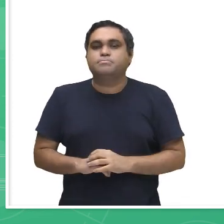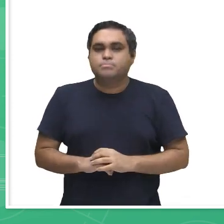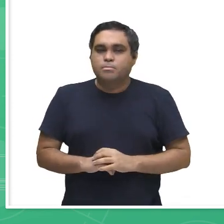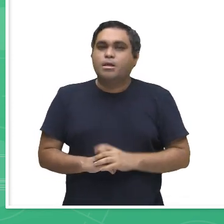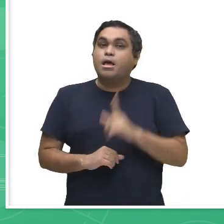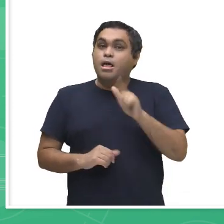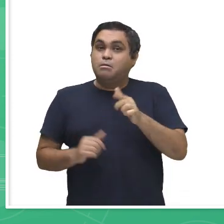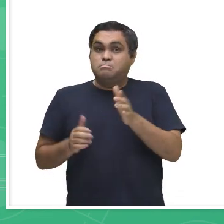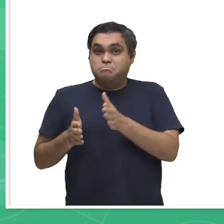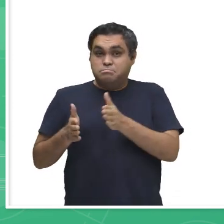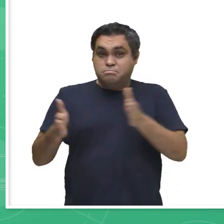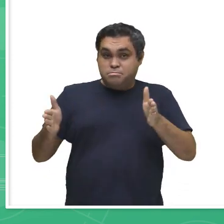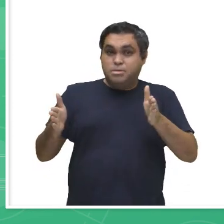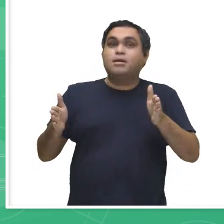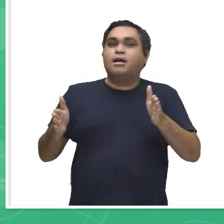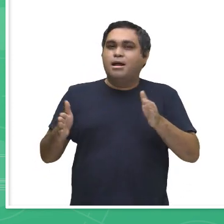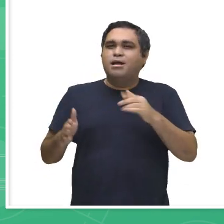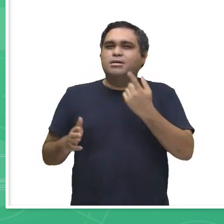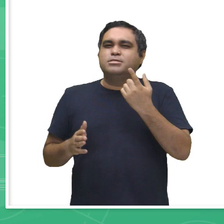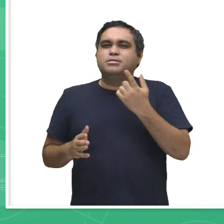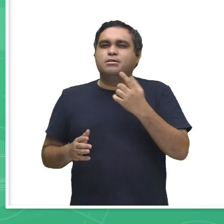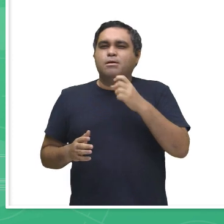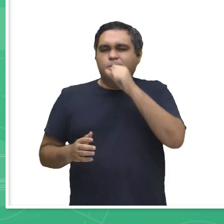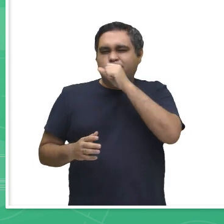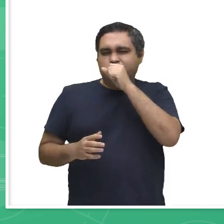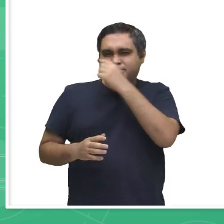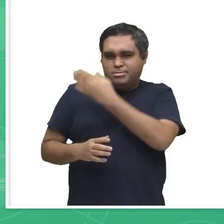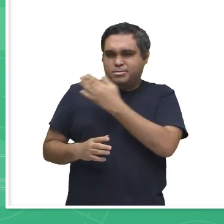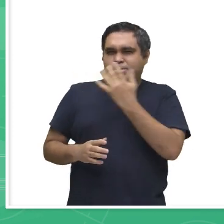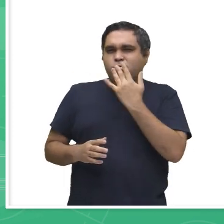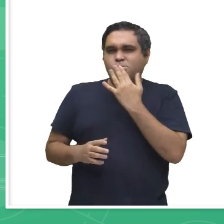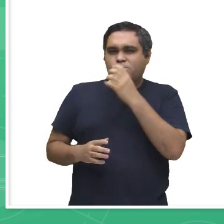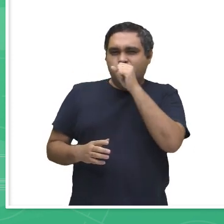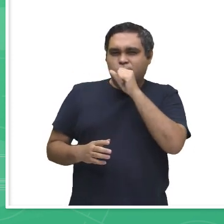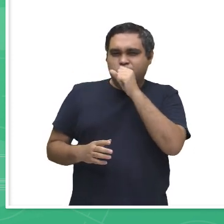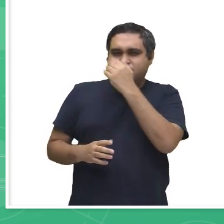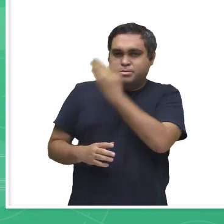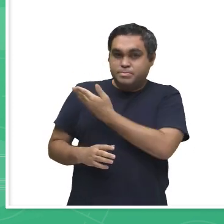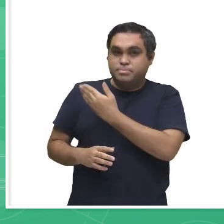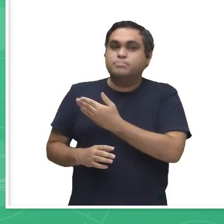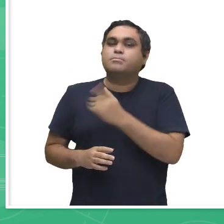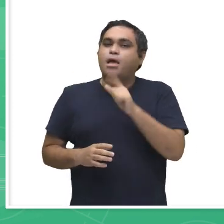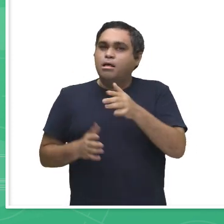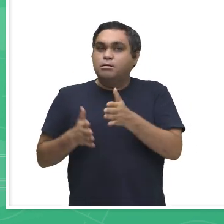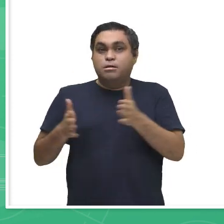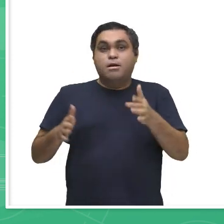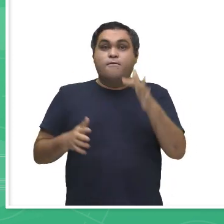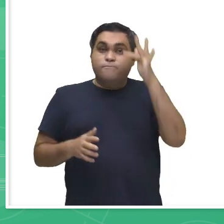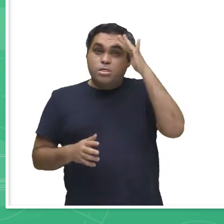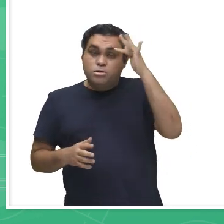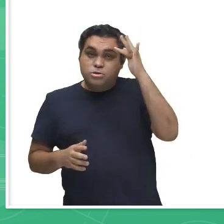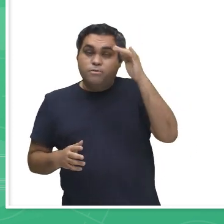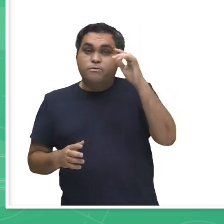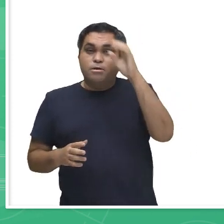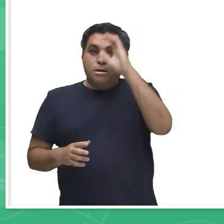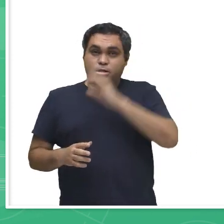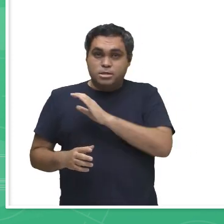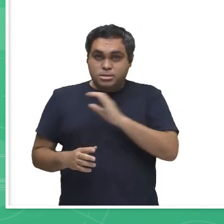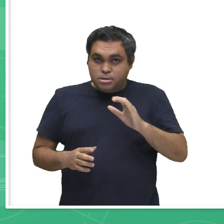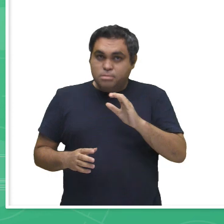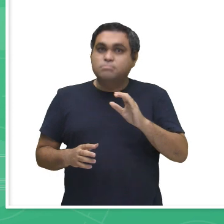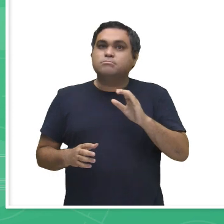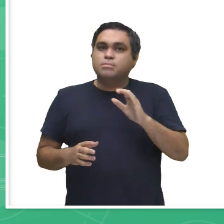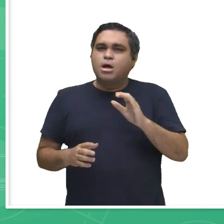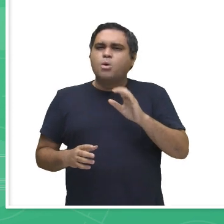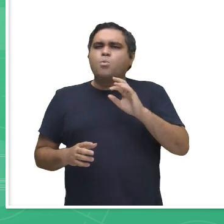longo, hein? É um período longo aqui. Todo esse laranja aqui é um pouco mais de 1000 anos dentro de um